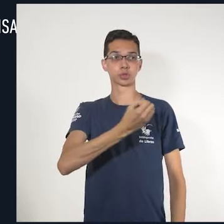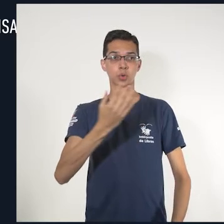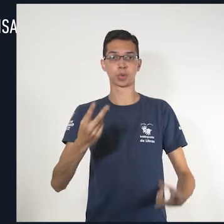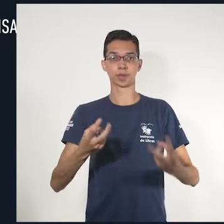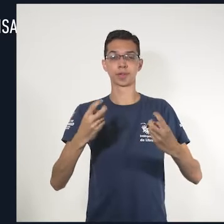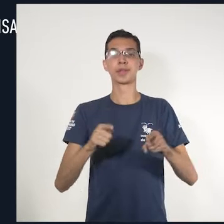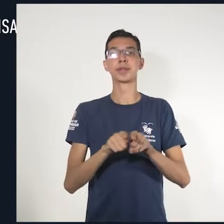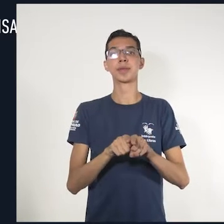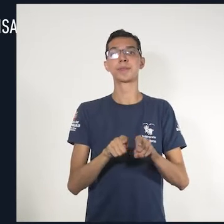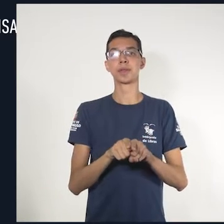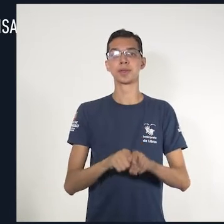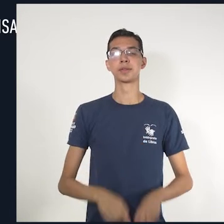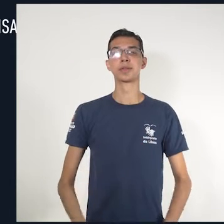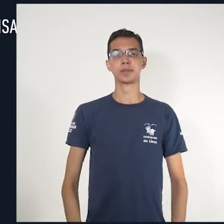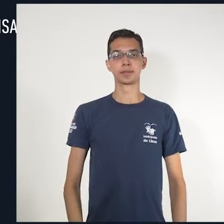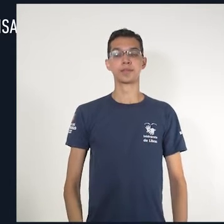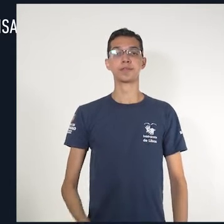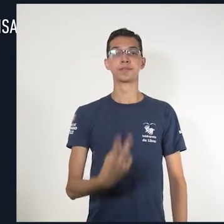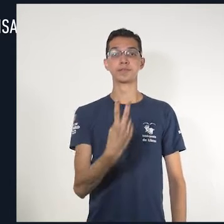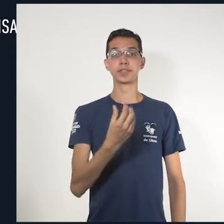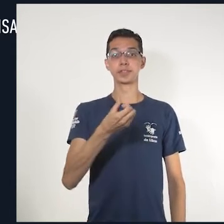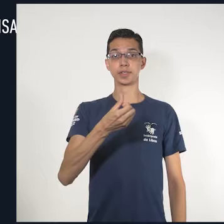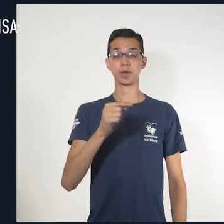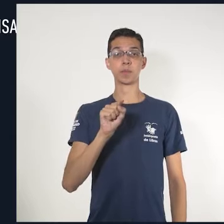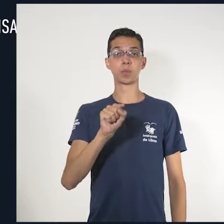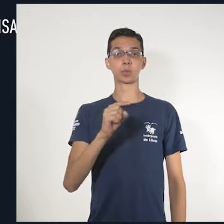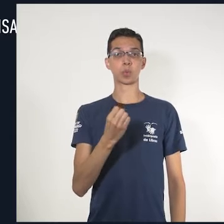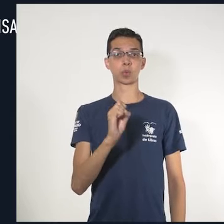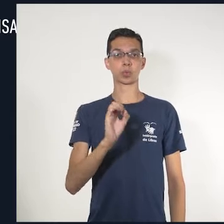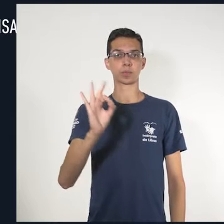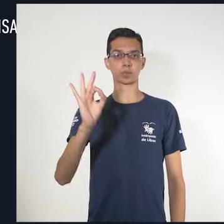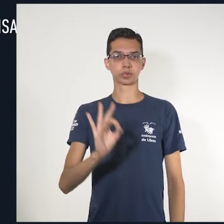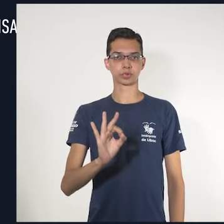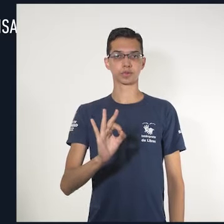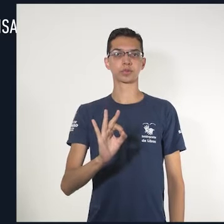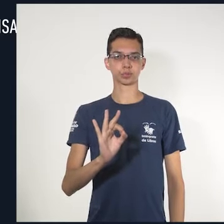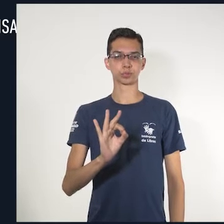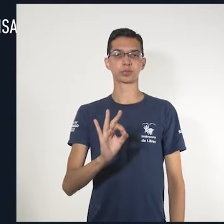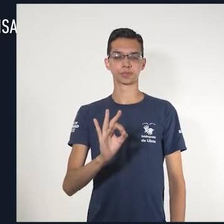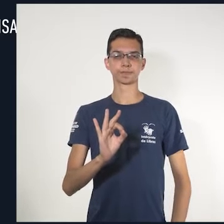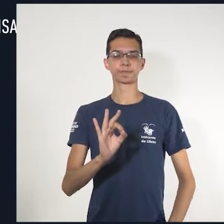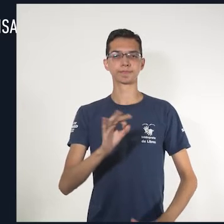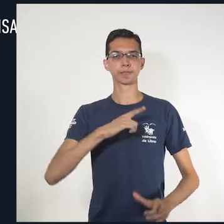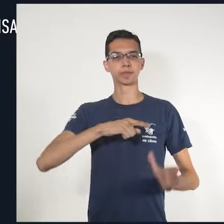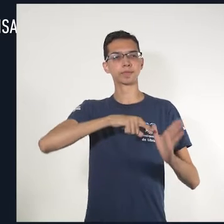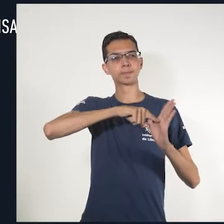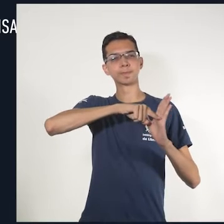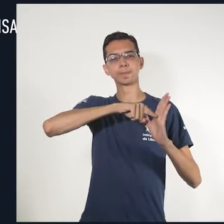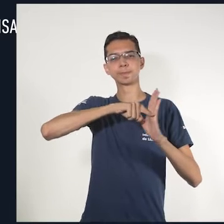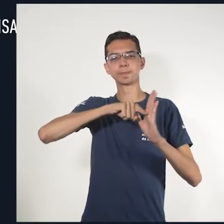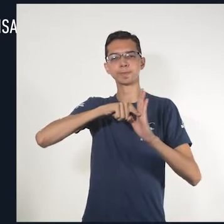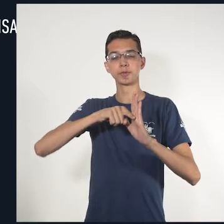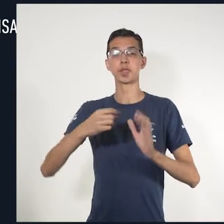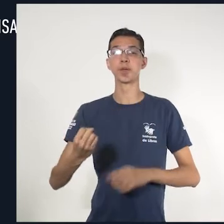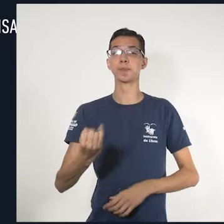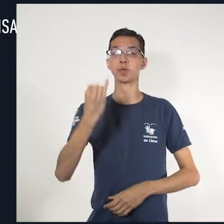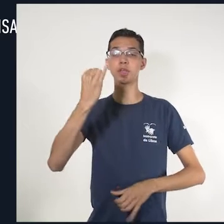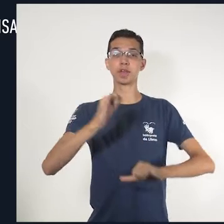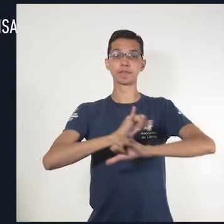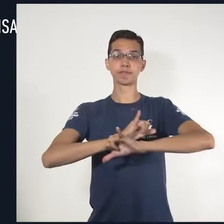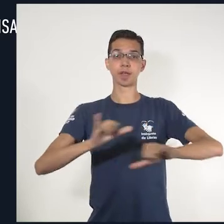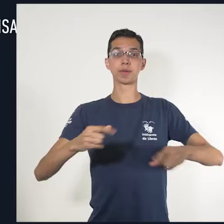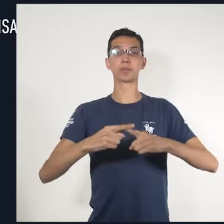resposta foi de 26,8% desse universo. Importante destacar que no sorteio